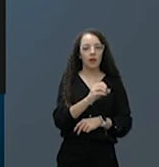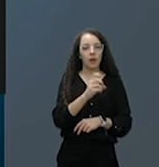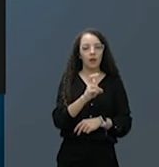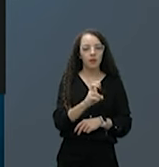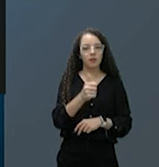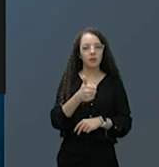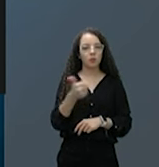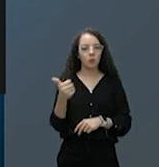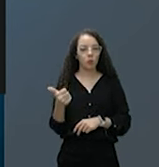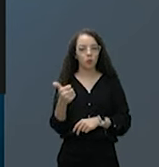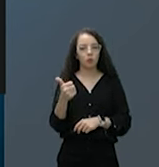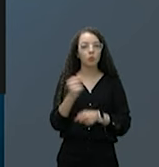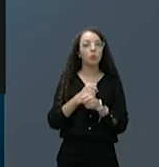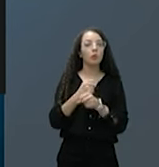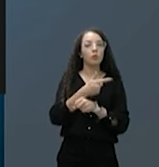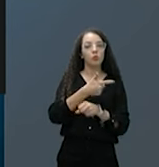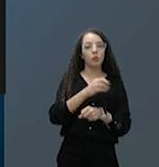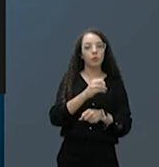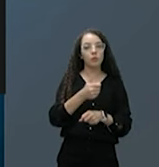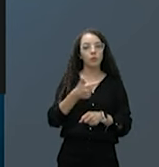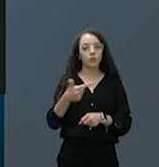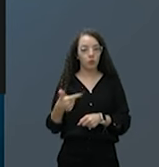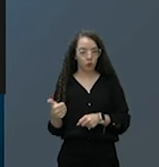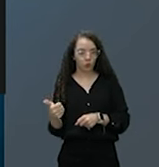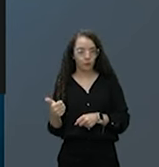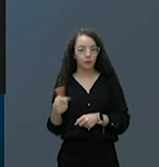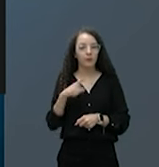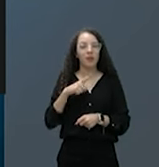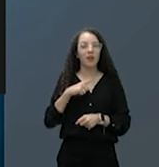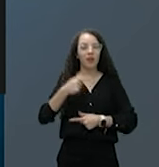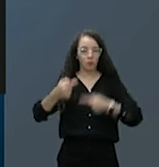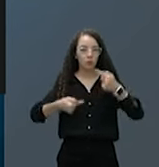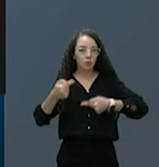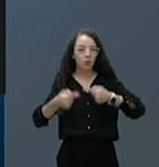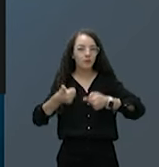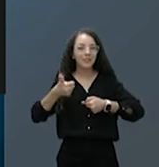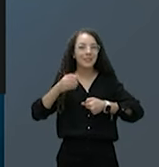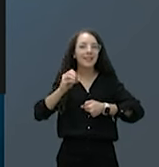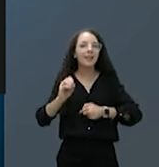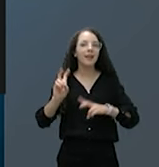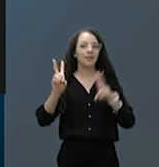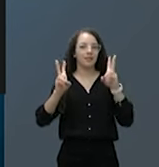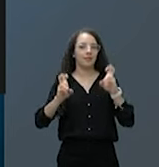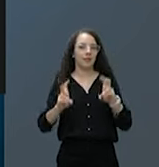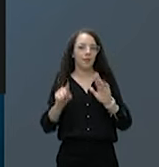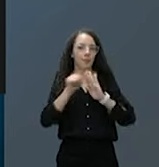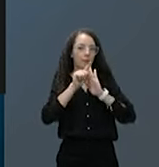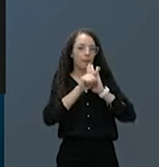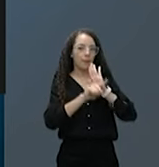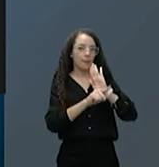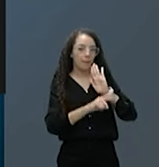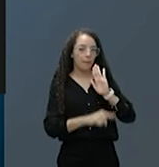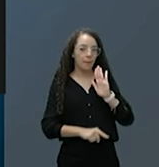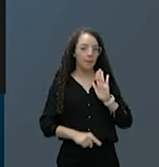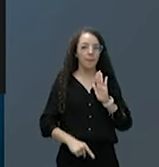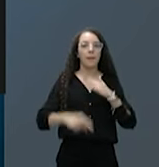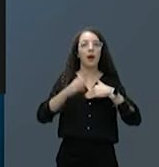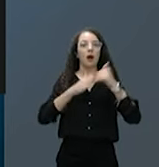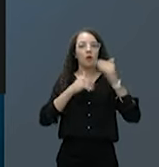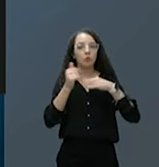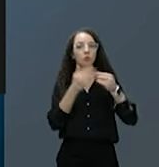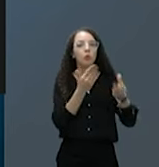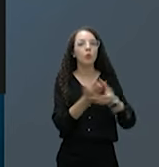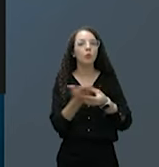001-502-04-2021, que é um IRDR que discute cerca de 10 teses sobre as ações envolvendo direito de imagem e os jogos